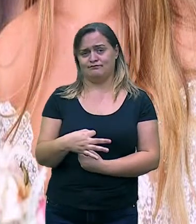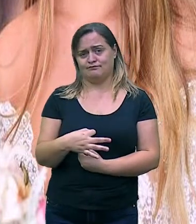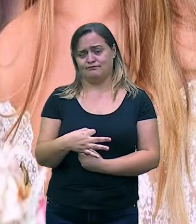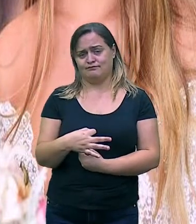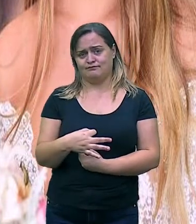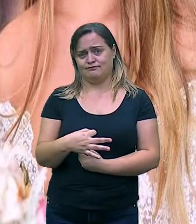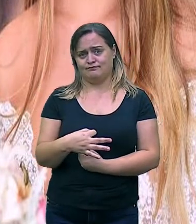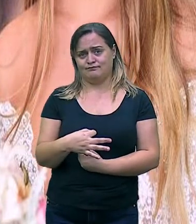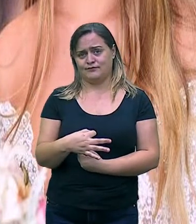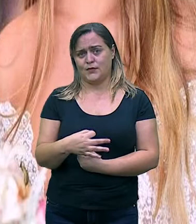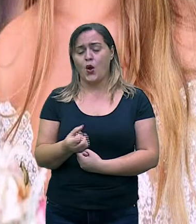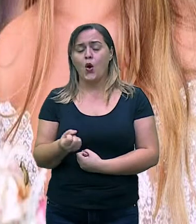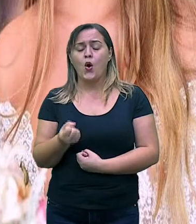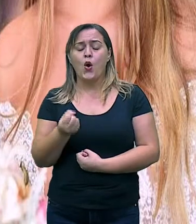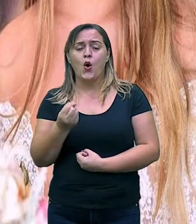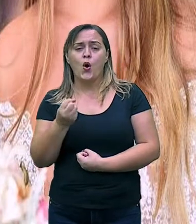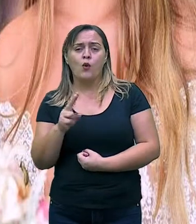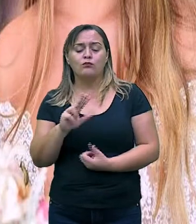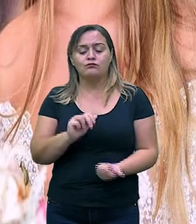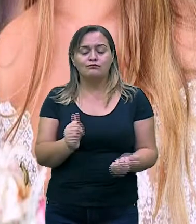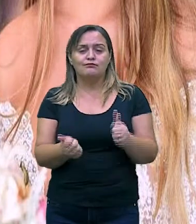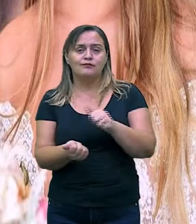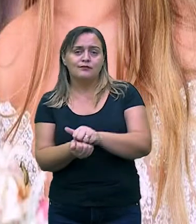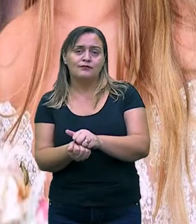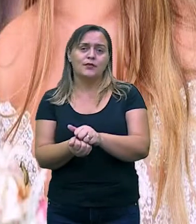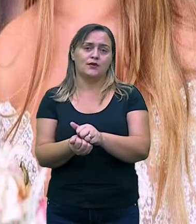se encaixar em algum lugar.